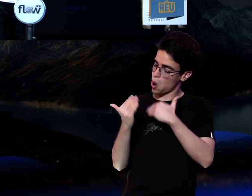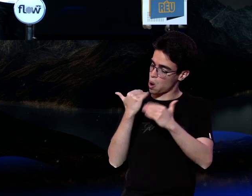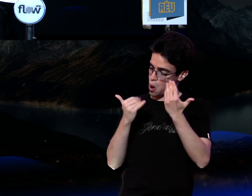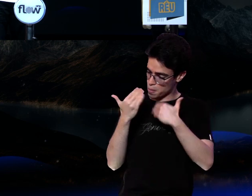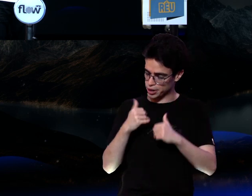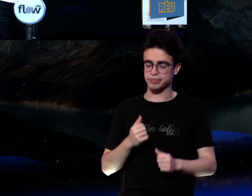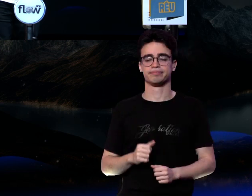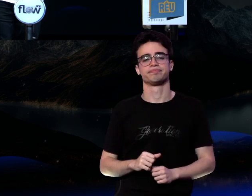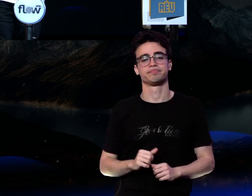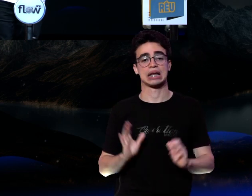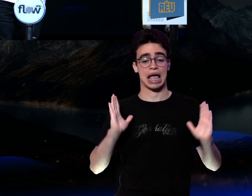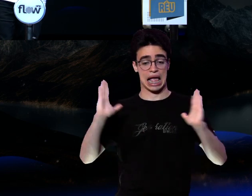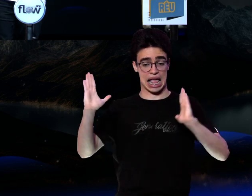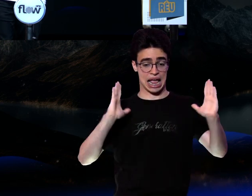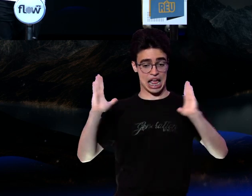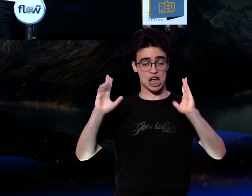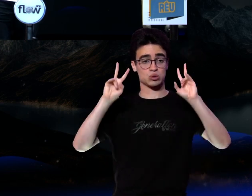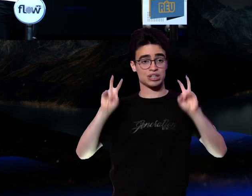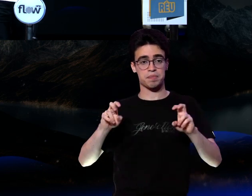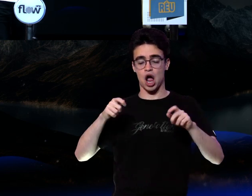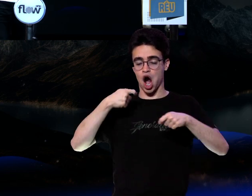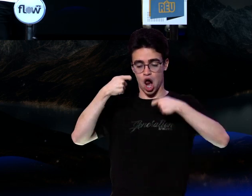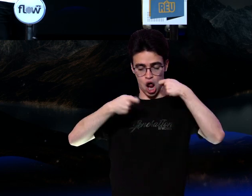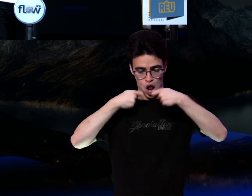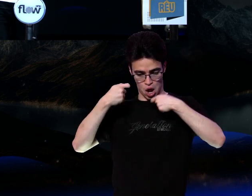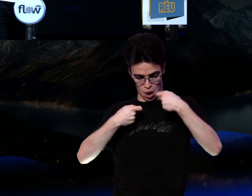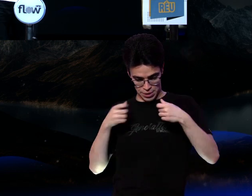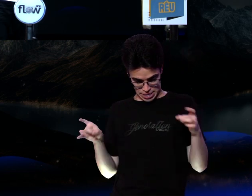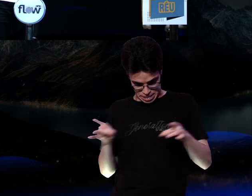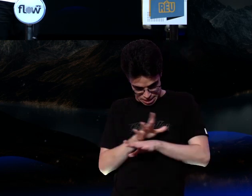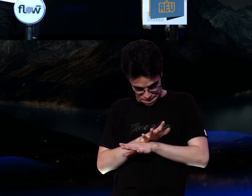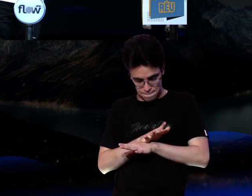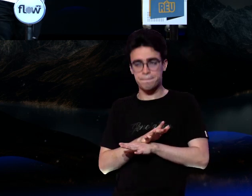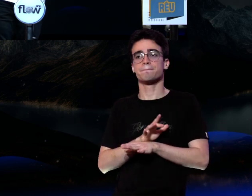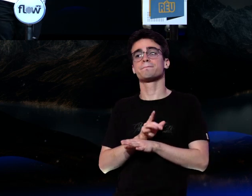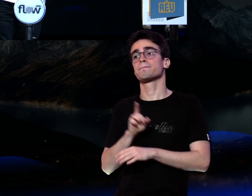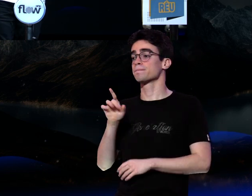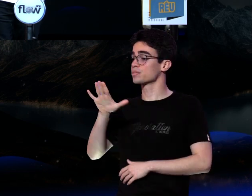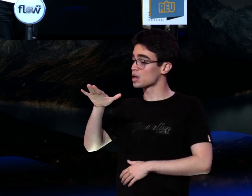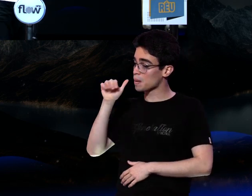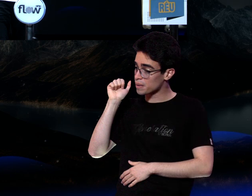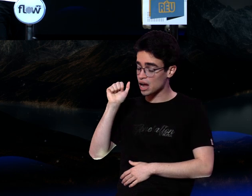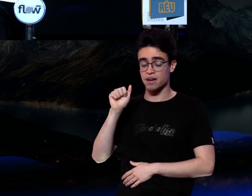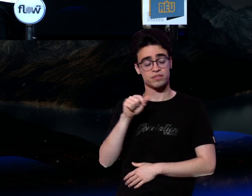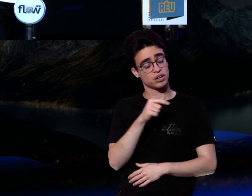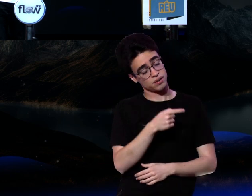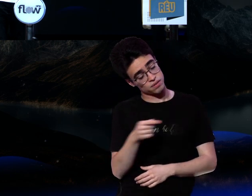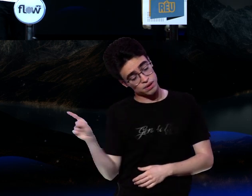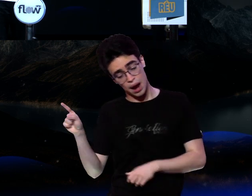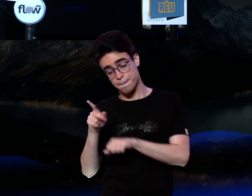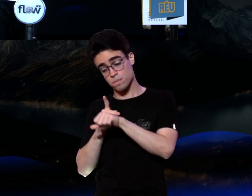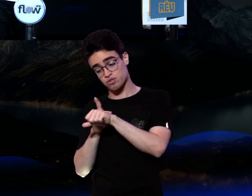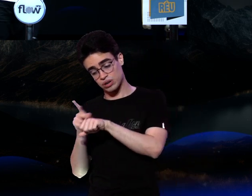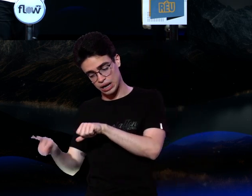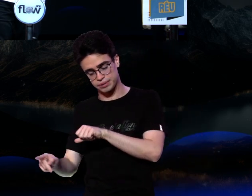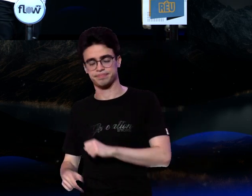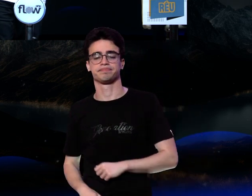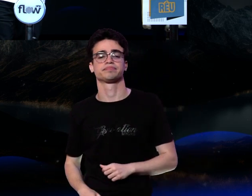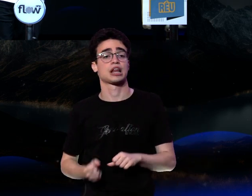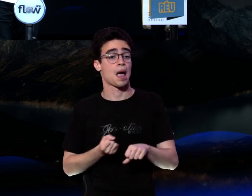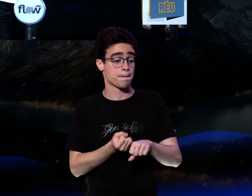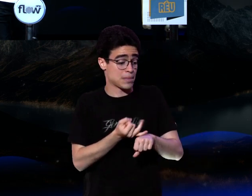Terminando um período de banquetes, Jó mandava chamá-los e os purificava. De madrugada, ele oferecia